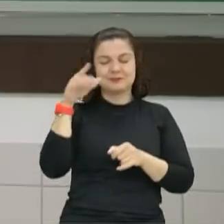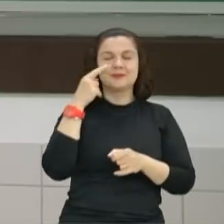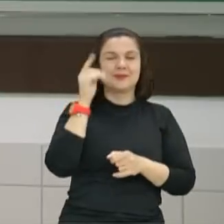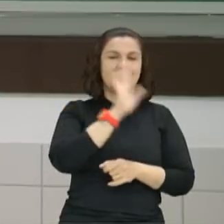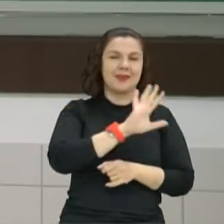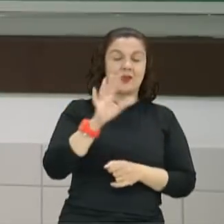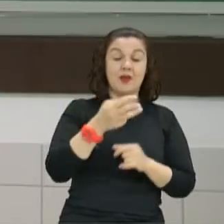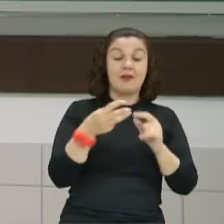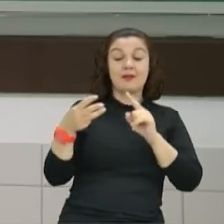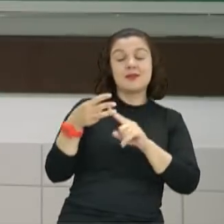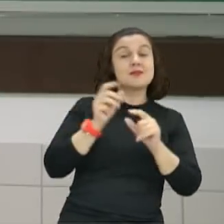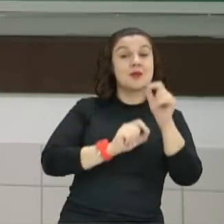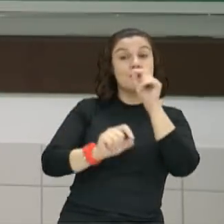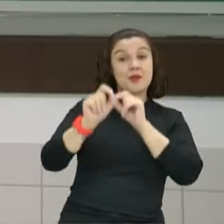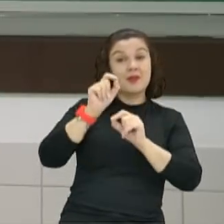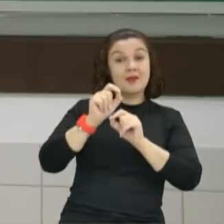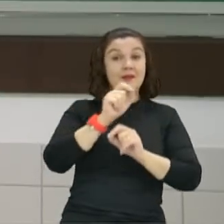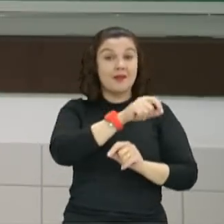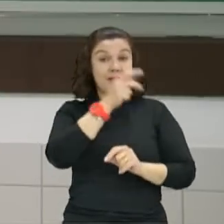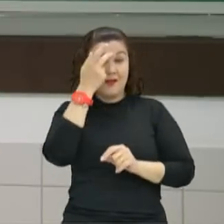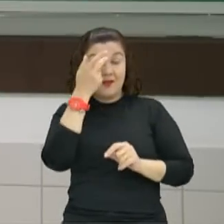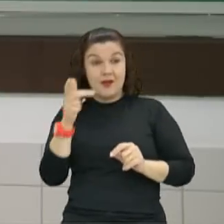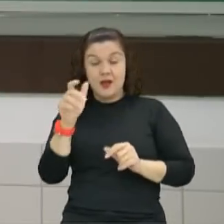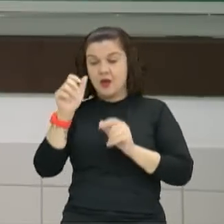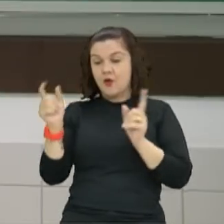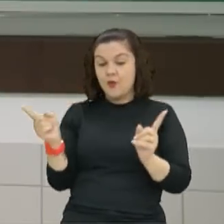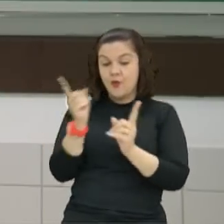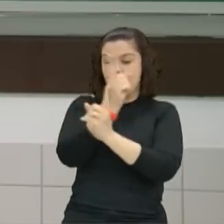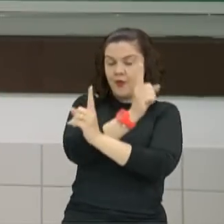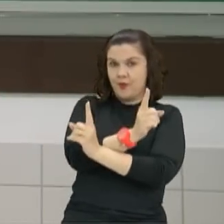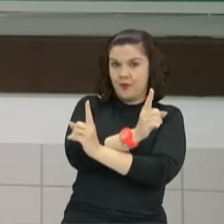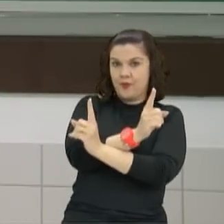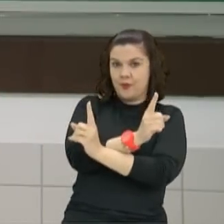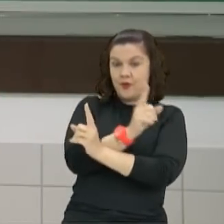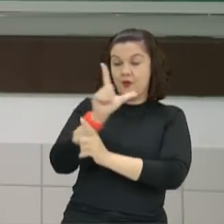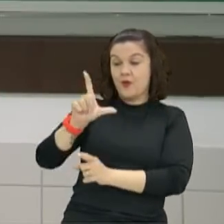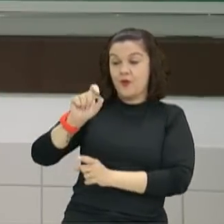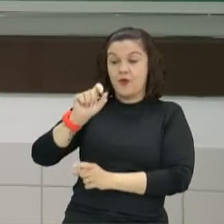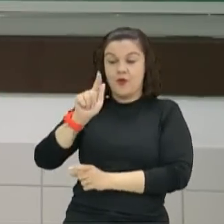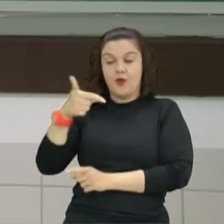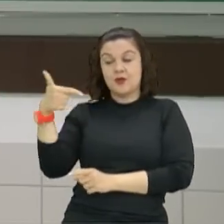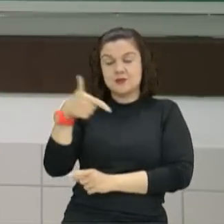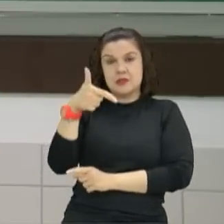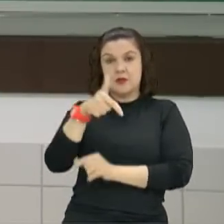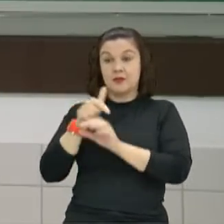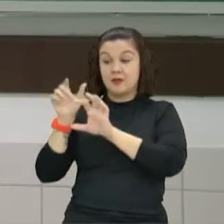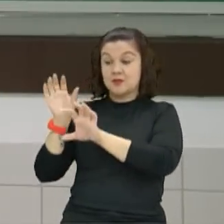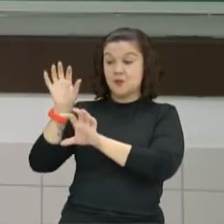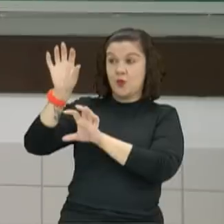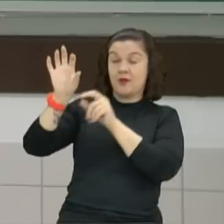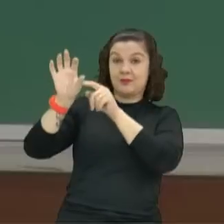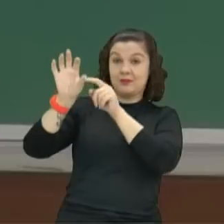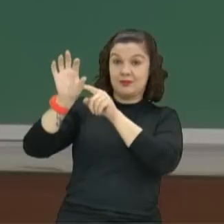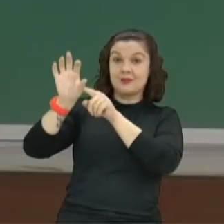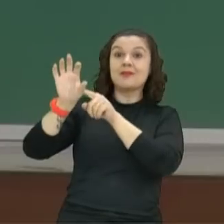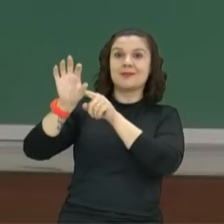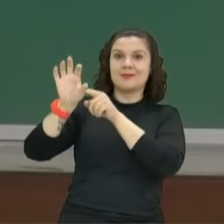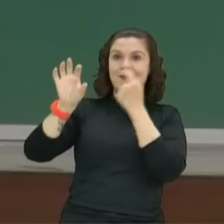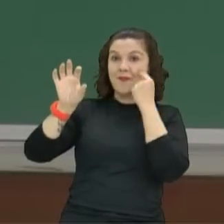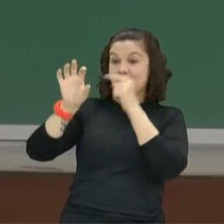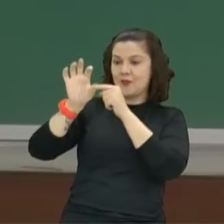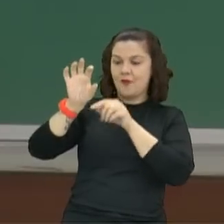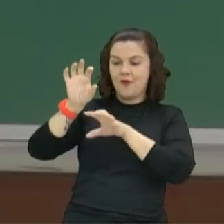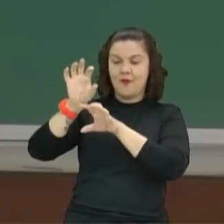Não, terceira propriedade é aquela que o antilogaritmo ou logaritmando, ele tem um expoente. Olha aqui, ó, tá vendo,